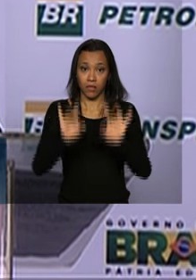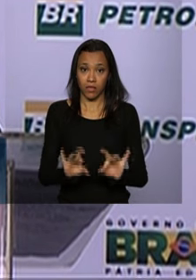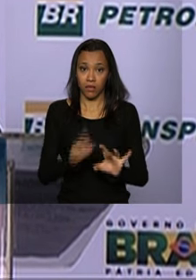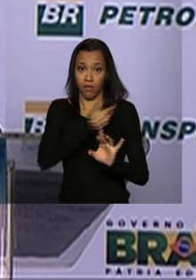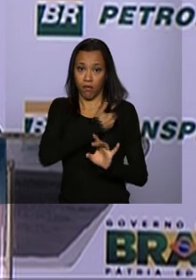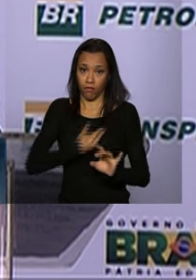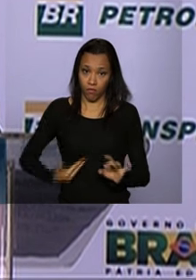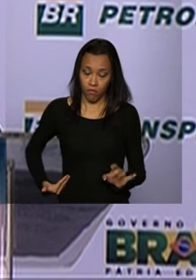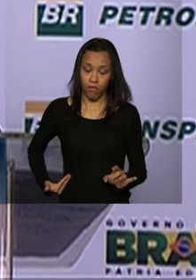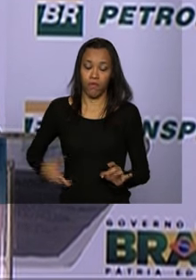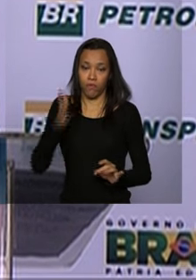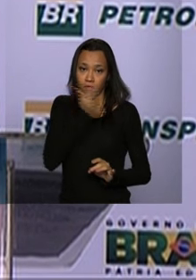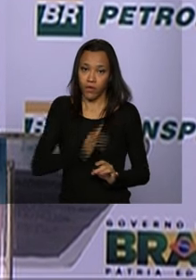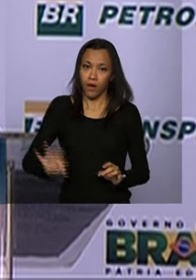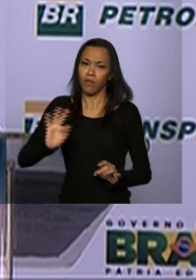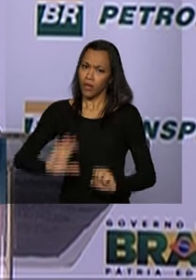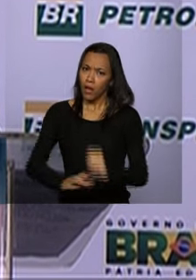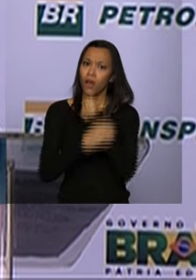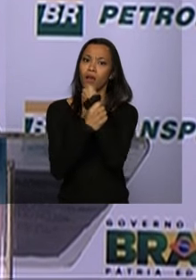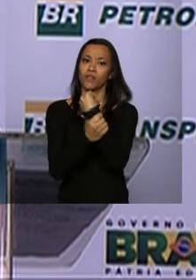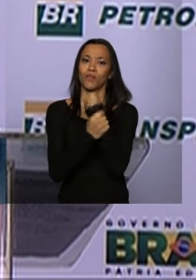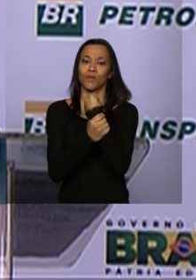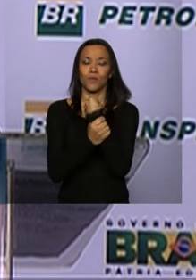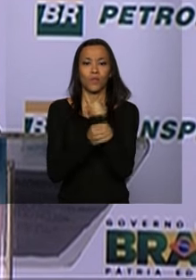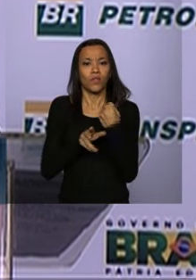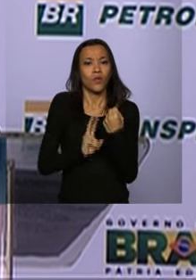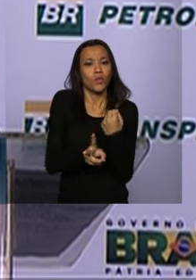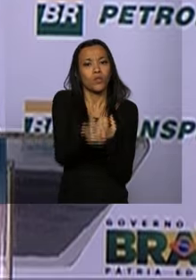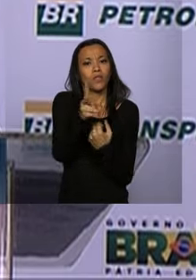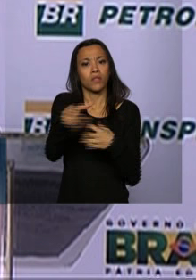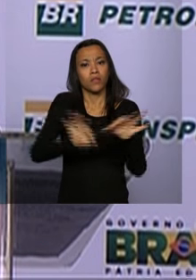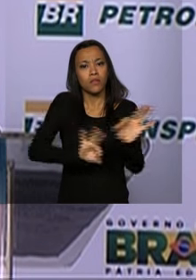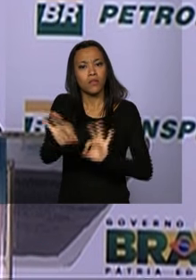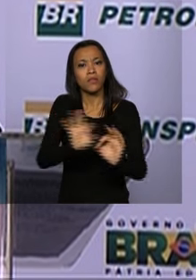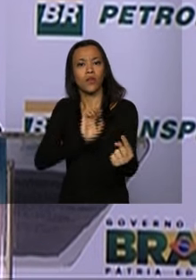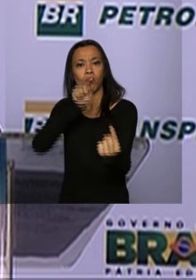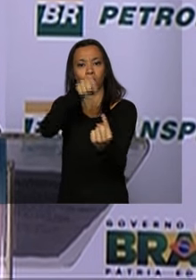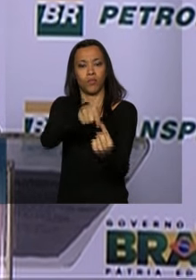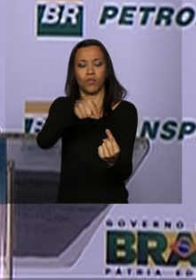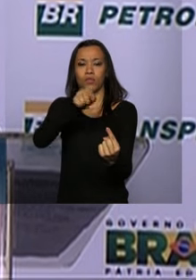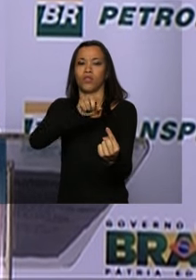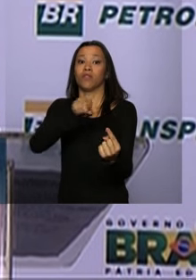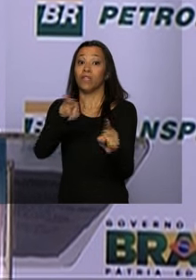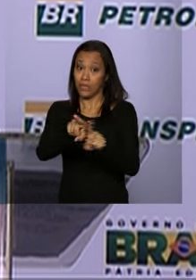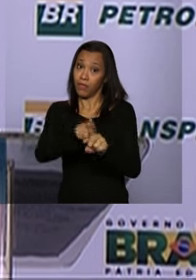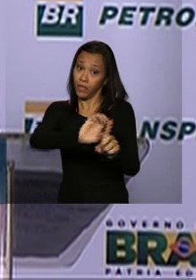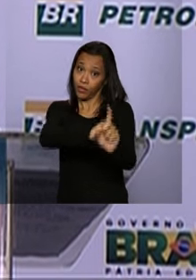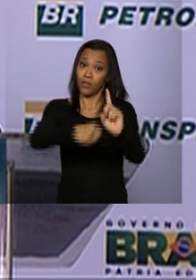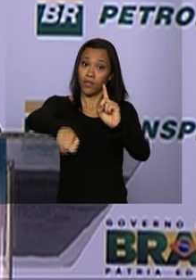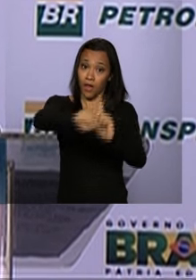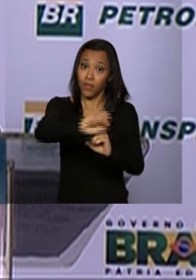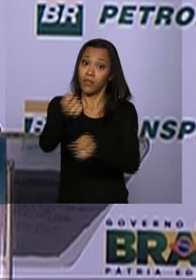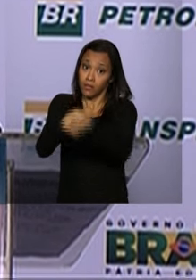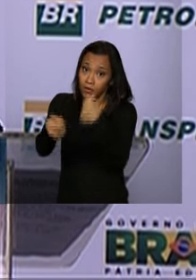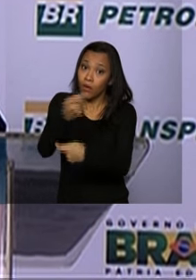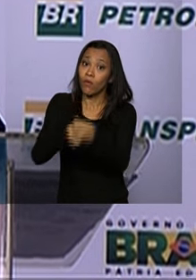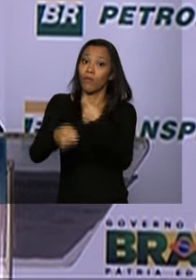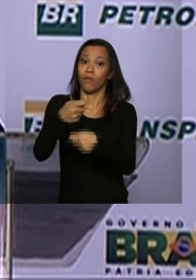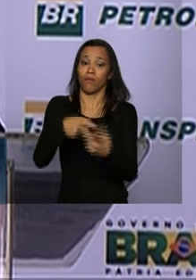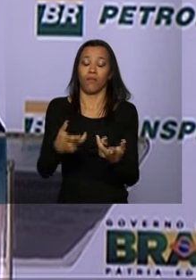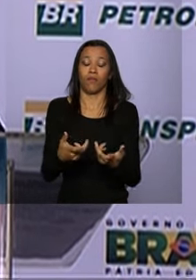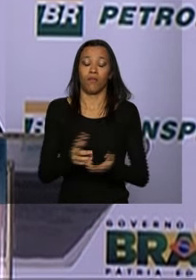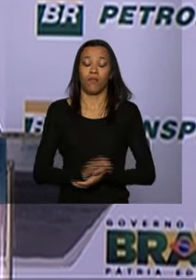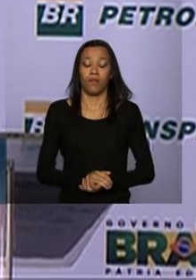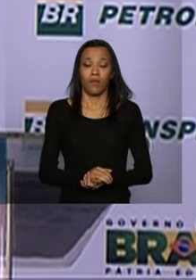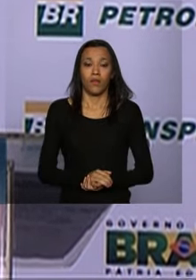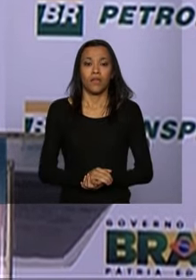o seu desenvolvimento e o cumprimento de seus objetivos econômicos e sociais, evidentemente, tal como se